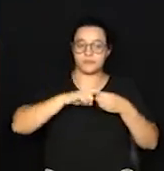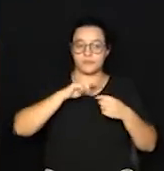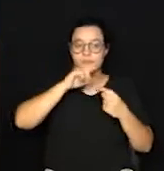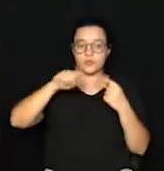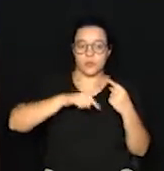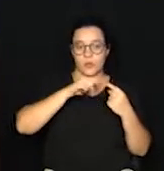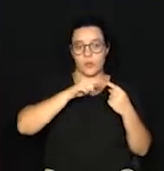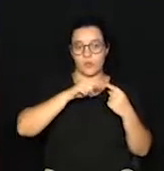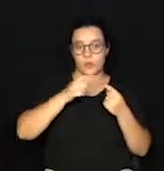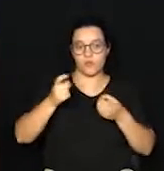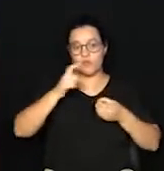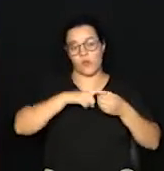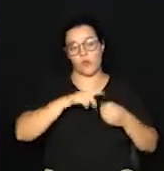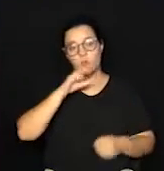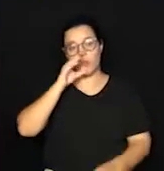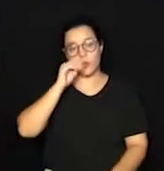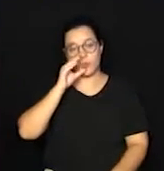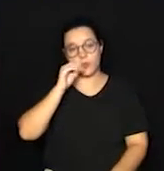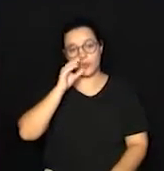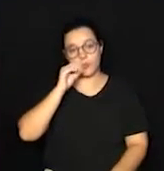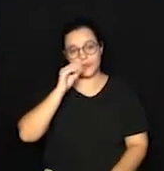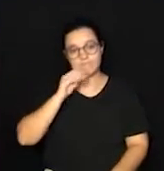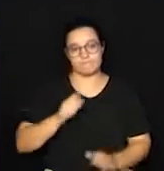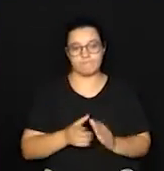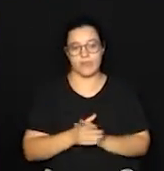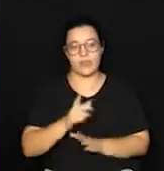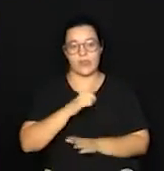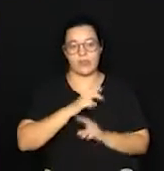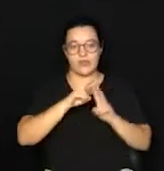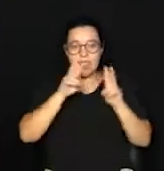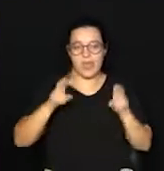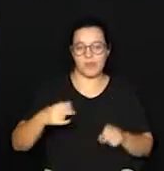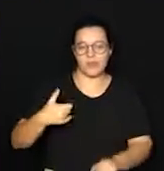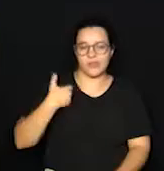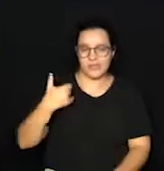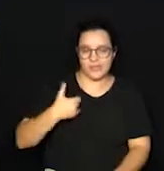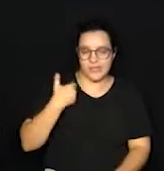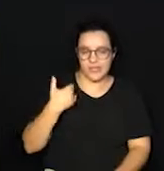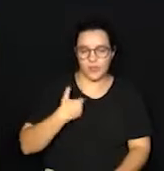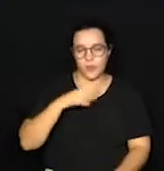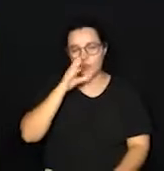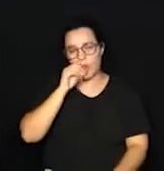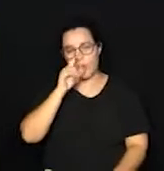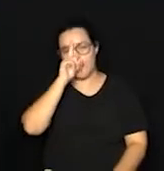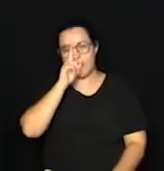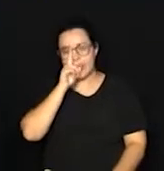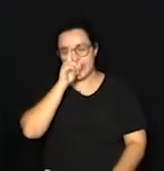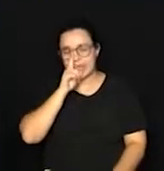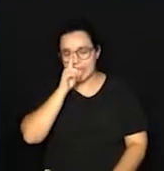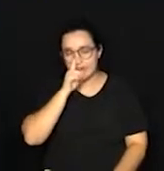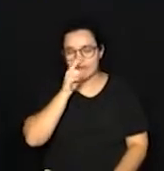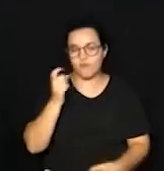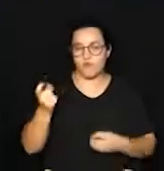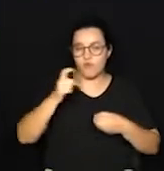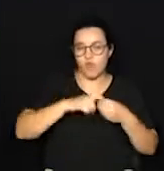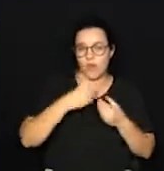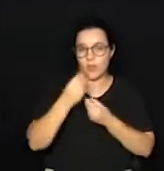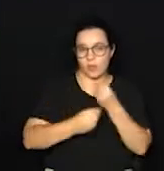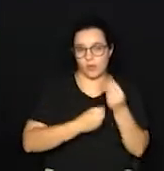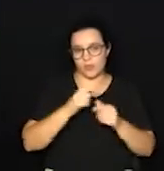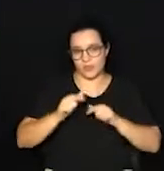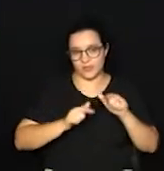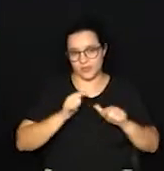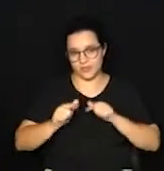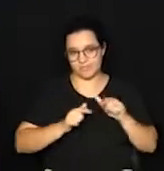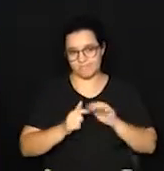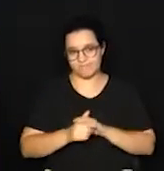com o retorno dos funcionários, porque tem toda uma questão da idade dos funcionários mais velhos, se podem voltar ou não. E aí